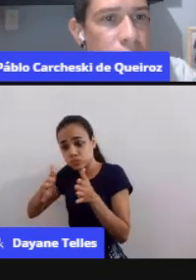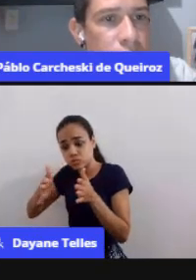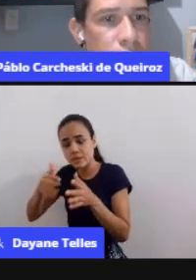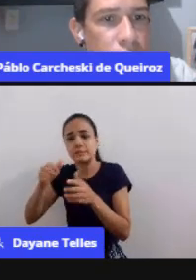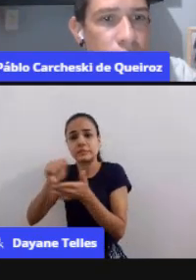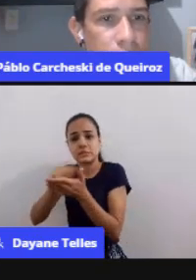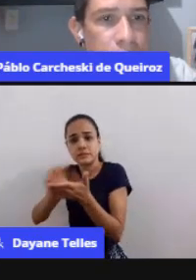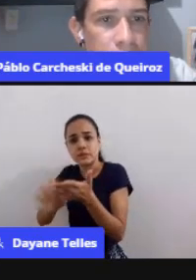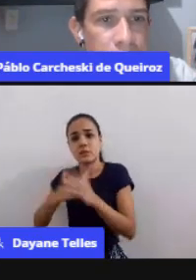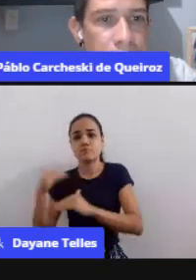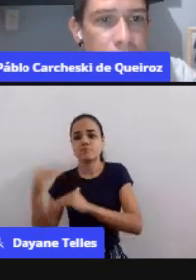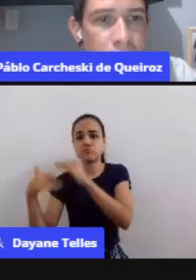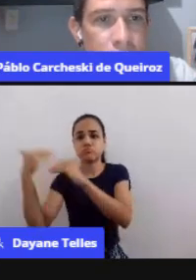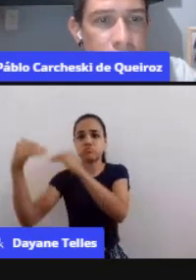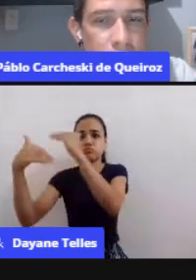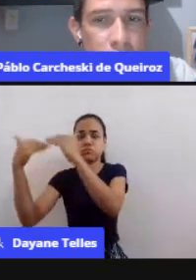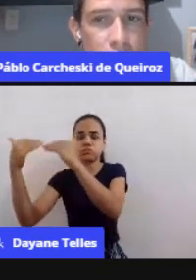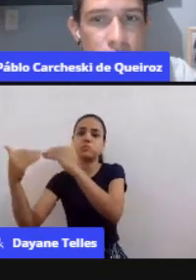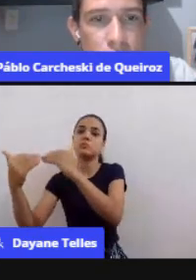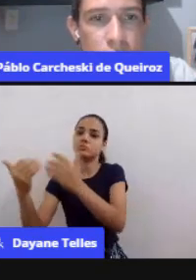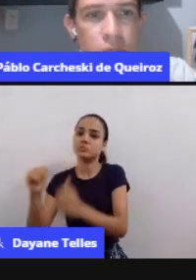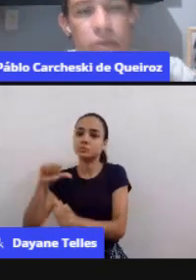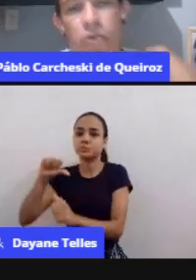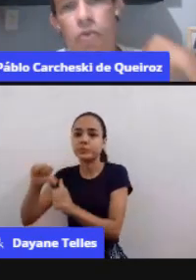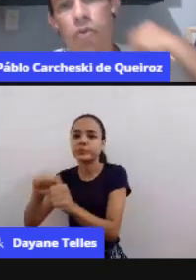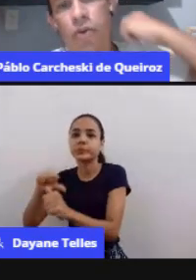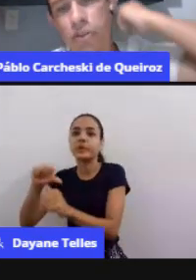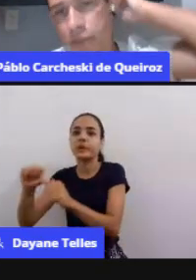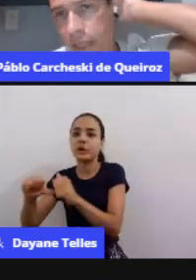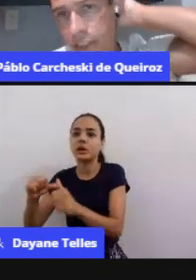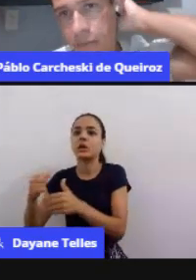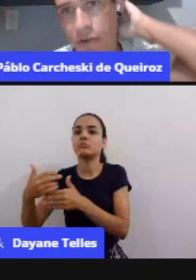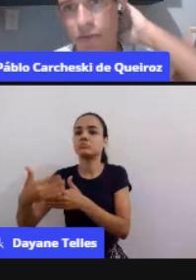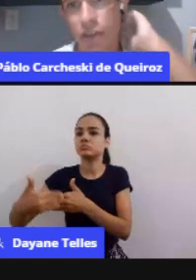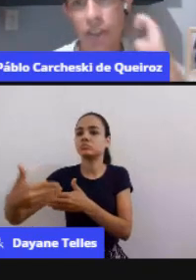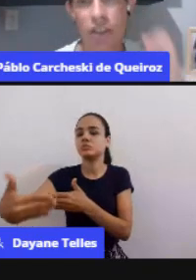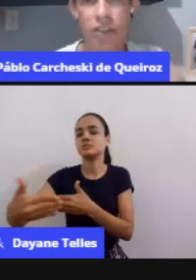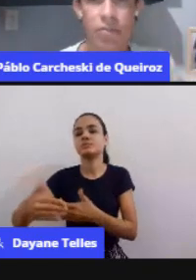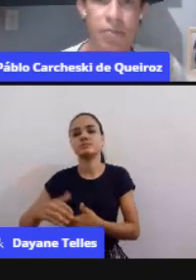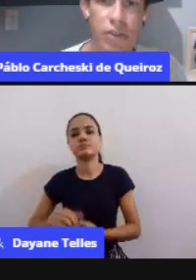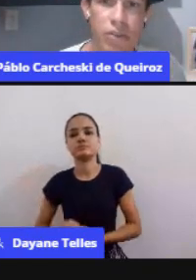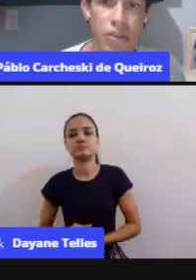atividades. Ok. Certo, Aguinaldo. Então, o próximo slide,